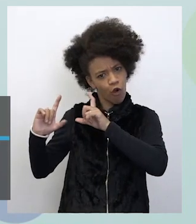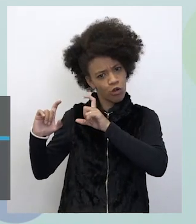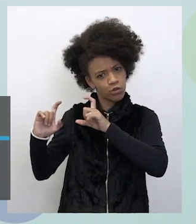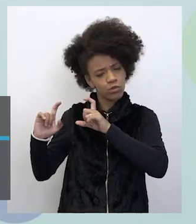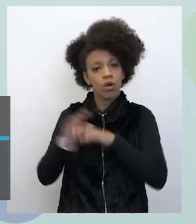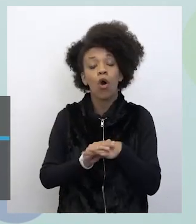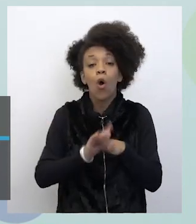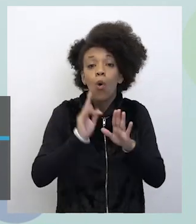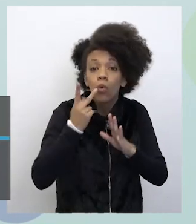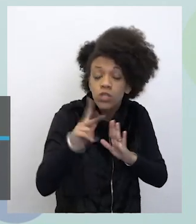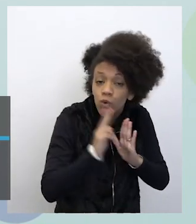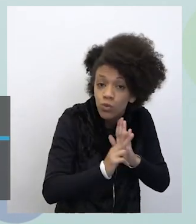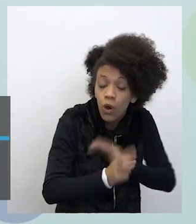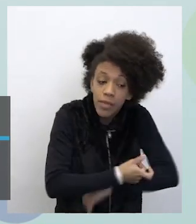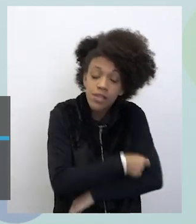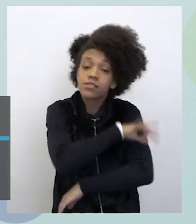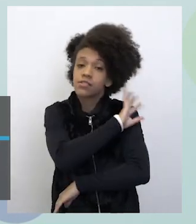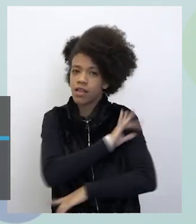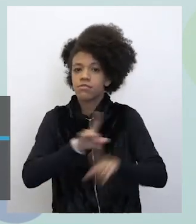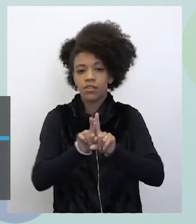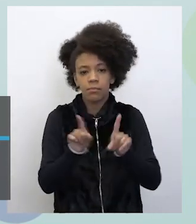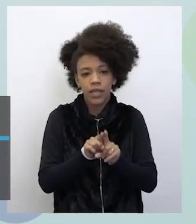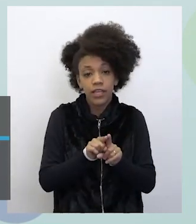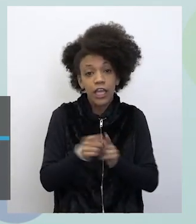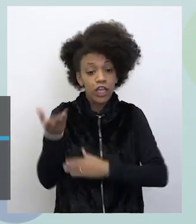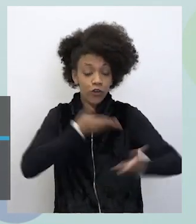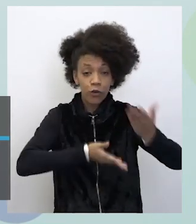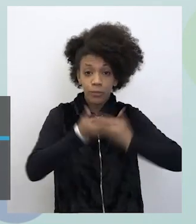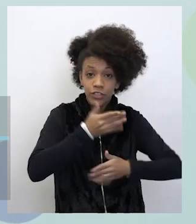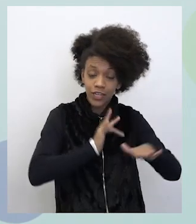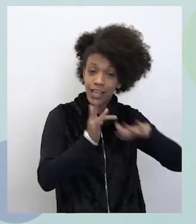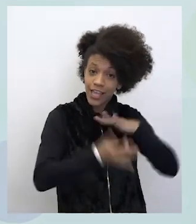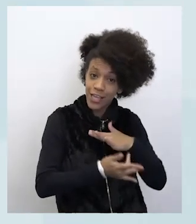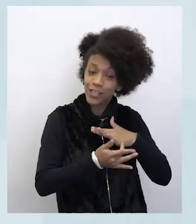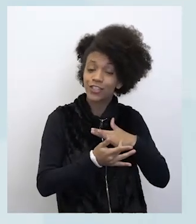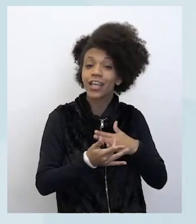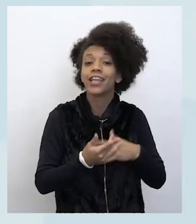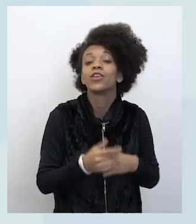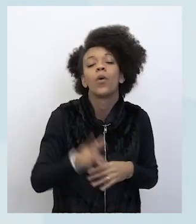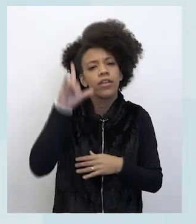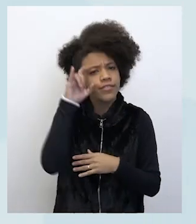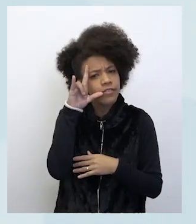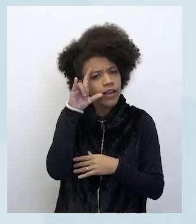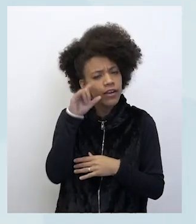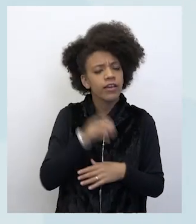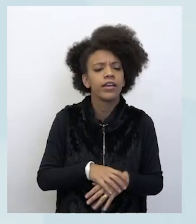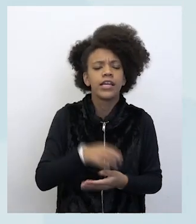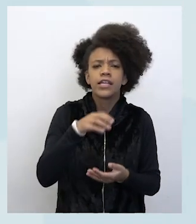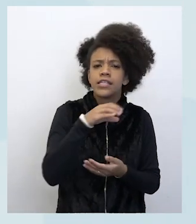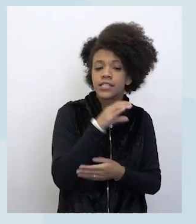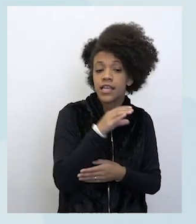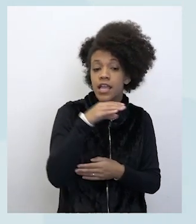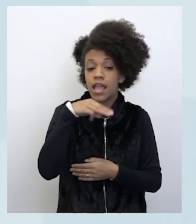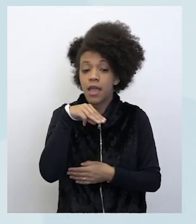seu nome e sua série, faz uma foto e compartilha na rede social, no Instagram do Centro de